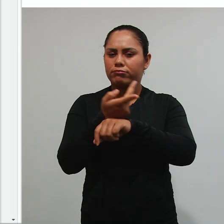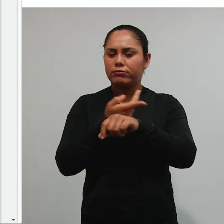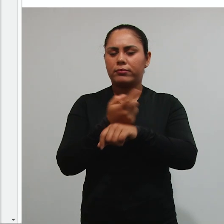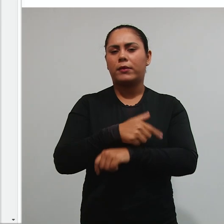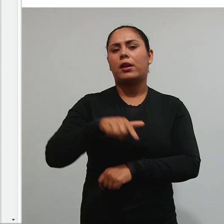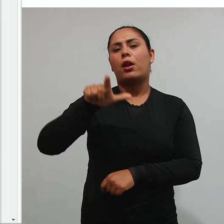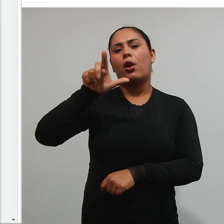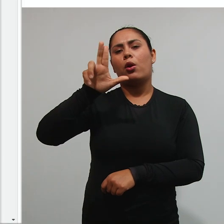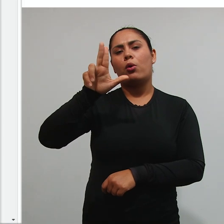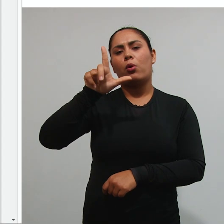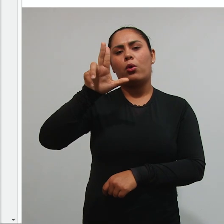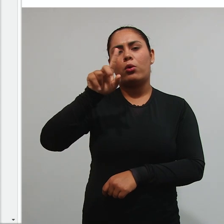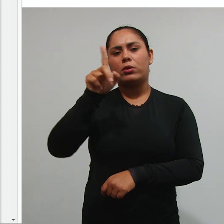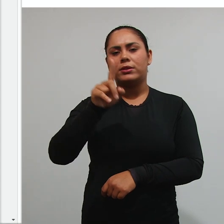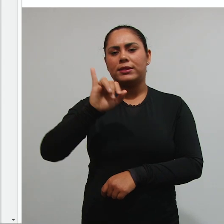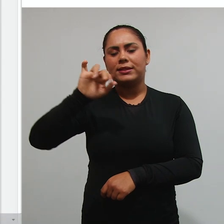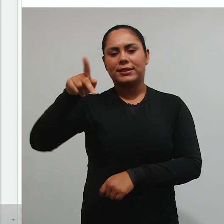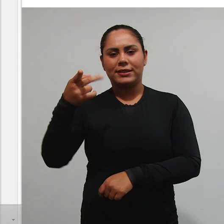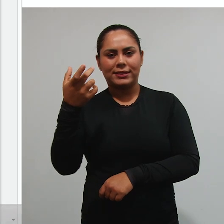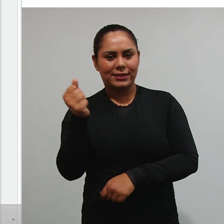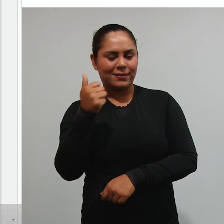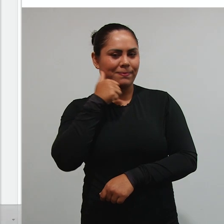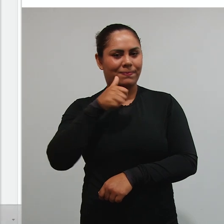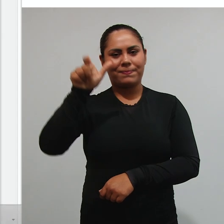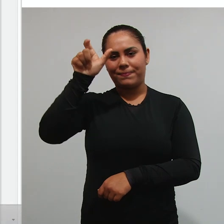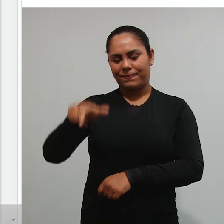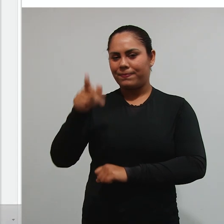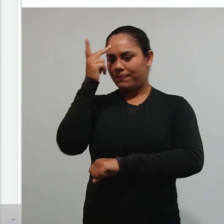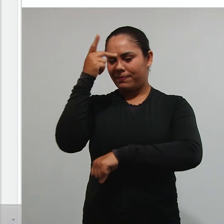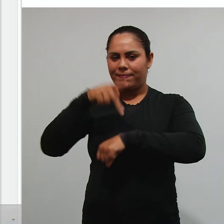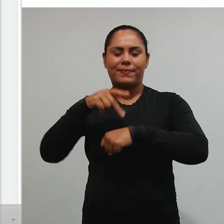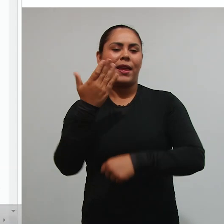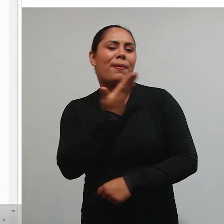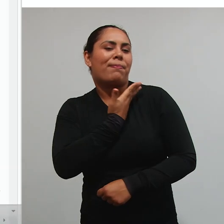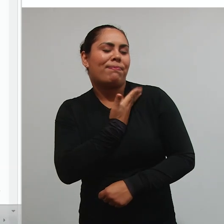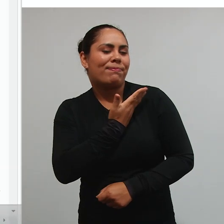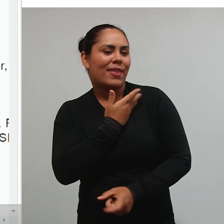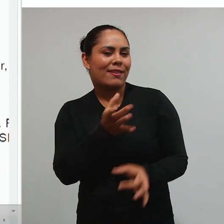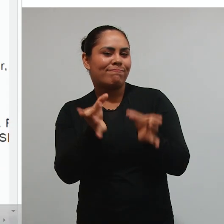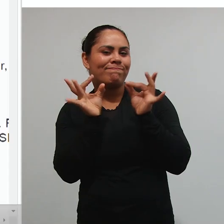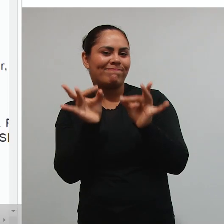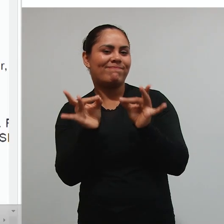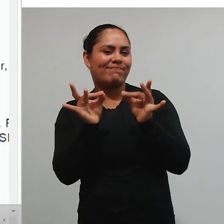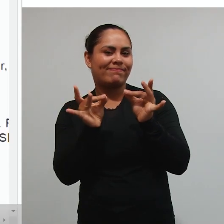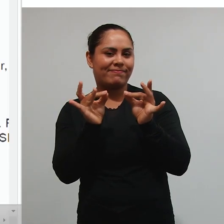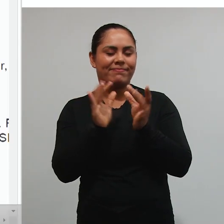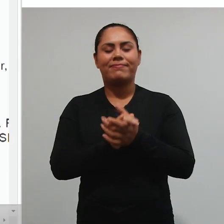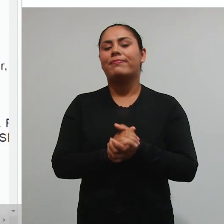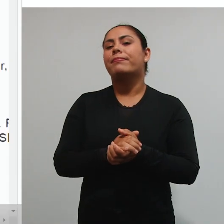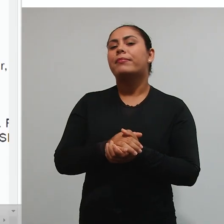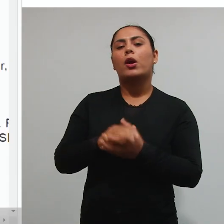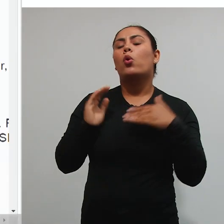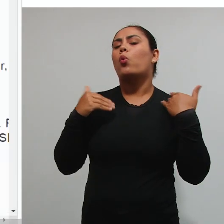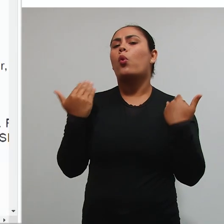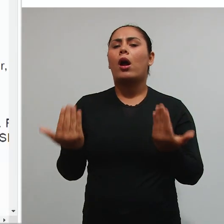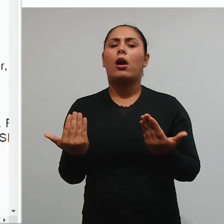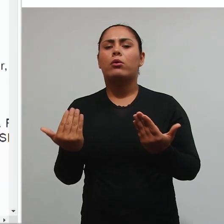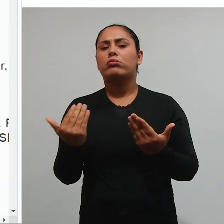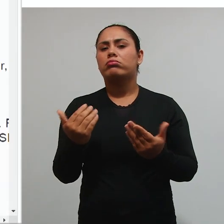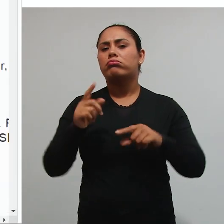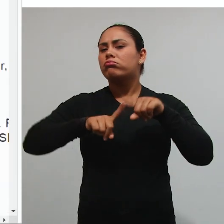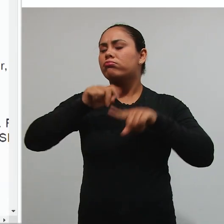encontrar a Luluzinha, né? Vou encontrar aqui o exemplo da Luluzinha, que é minha best, Luluzinha, minha best. Então, quais são os